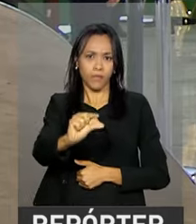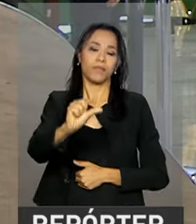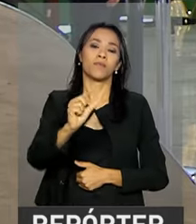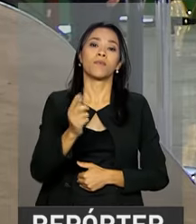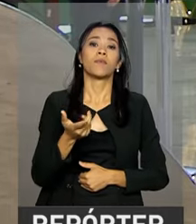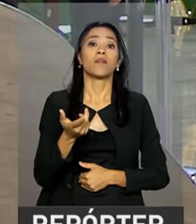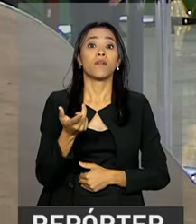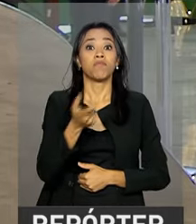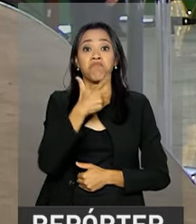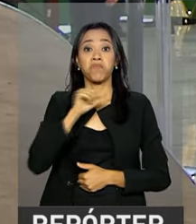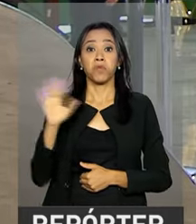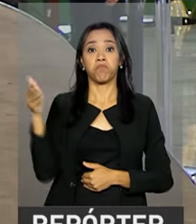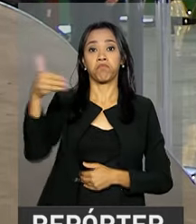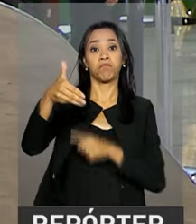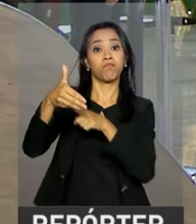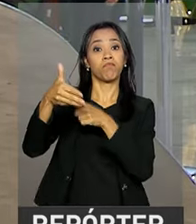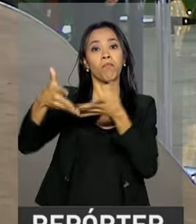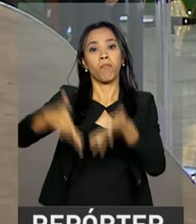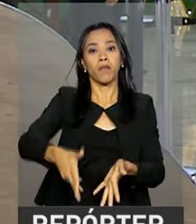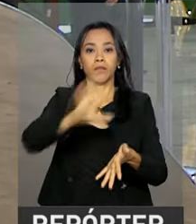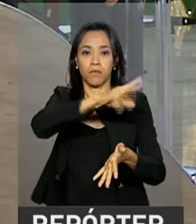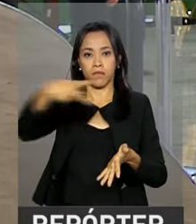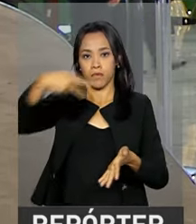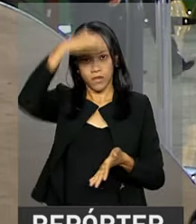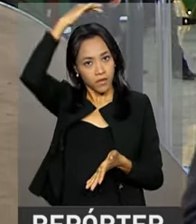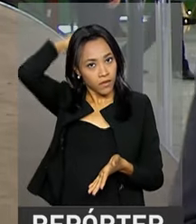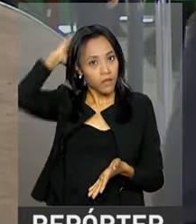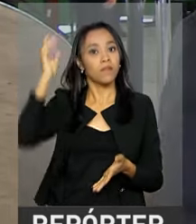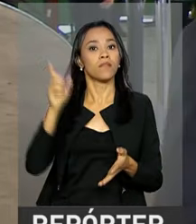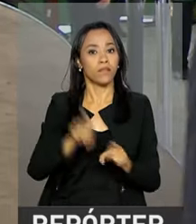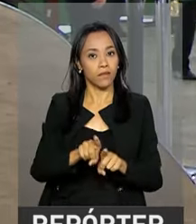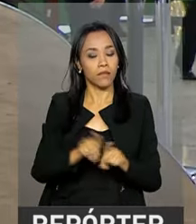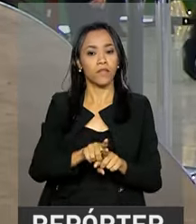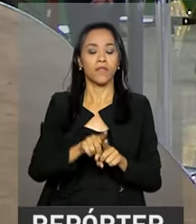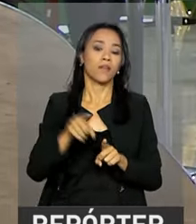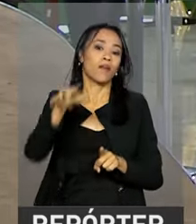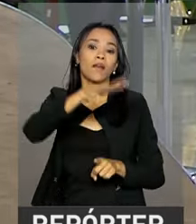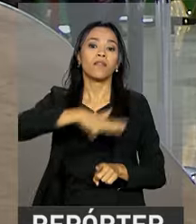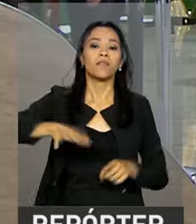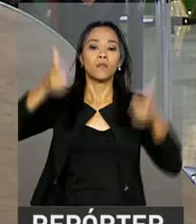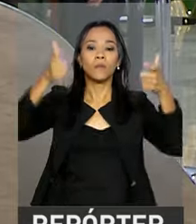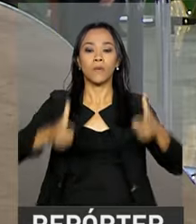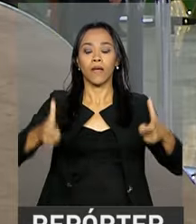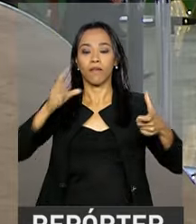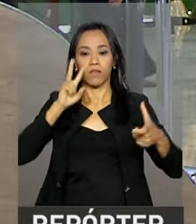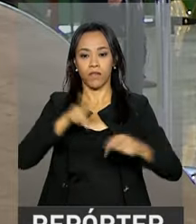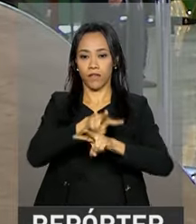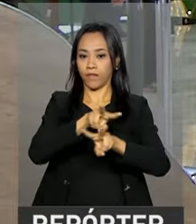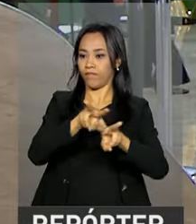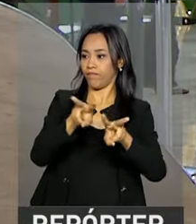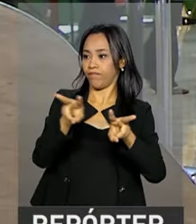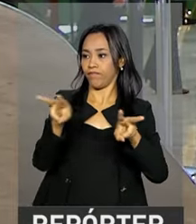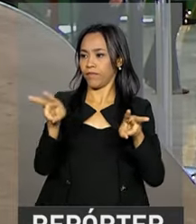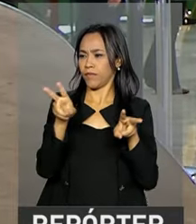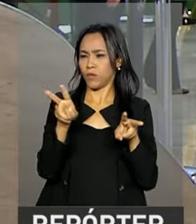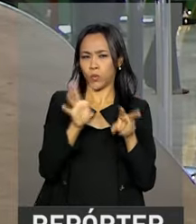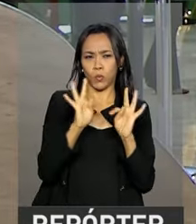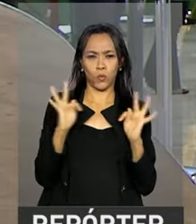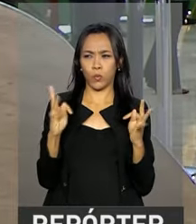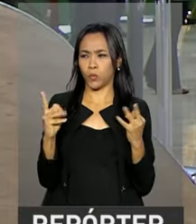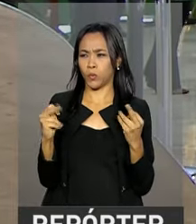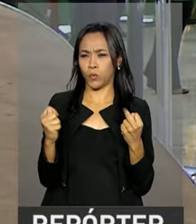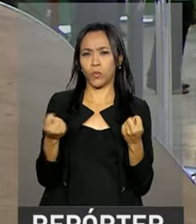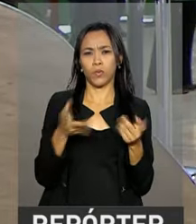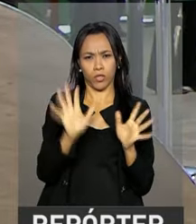inclusive com a participação do presidente Michel Temer por aqui no salão nobre do Palácio do Planalto a gente pode ver que já tá tudo eh nos